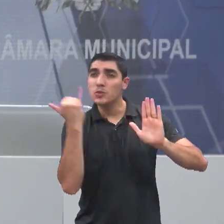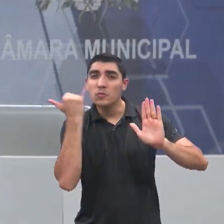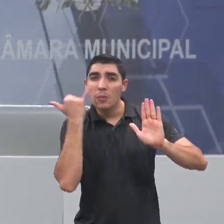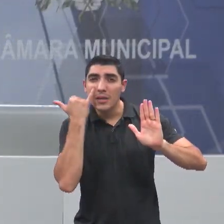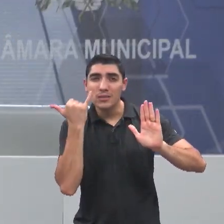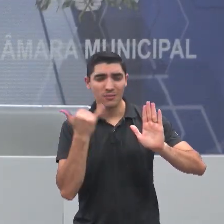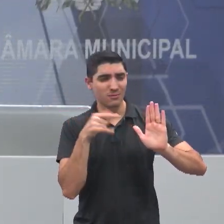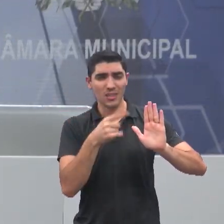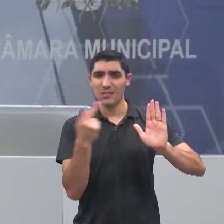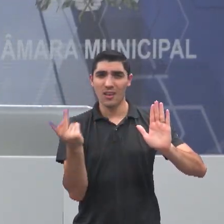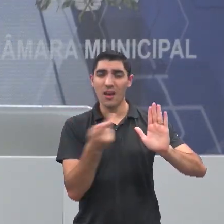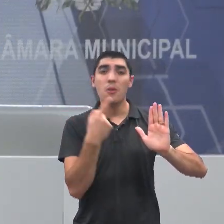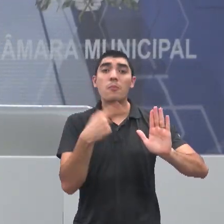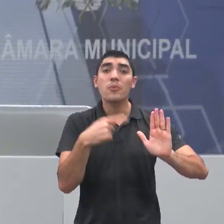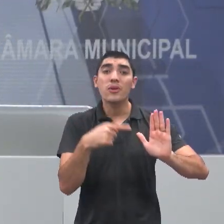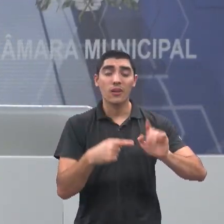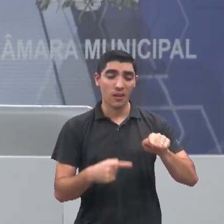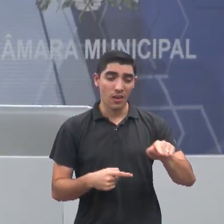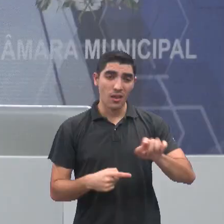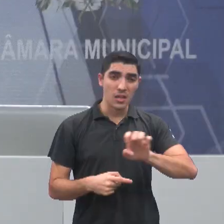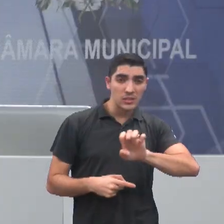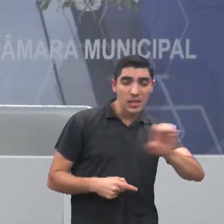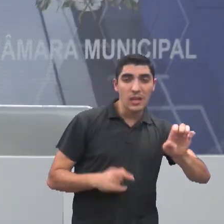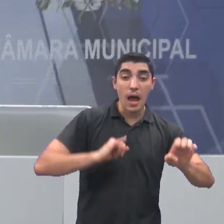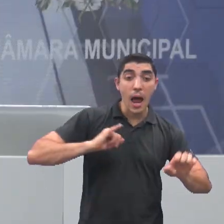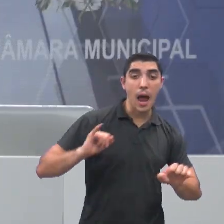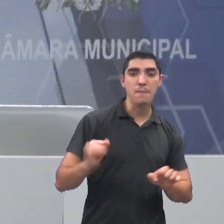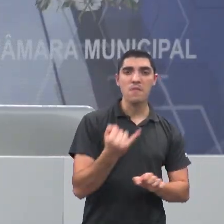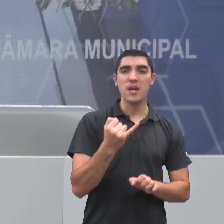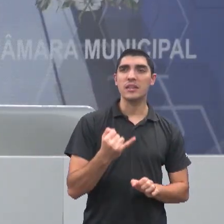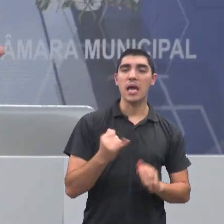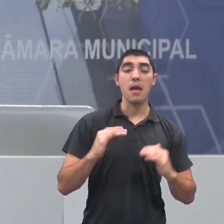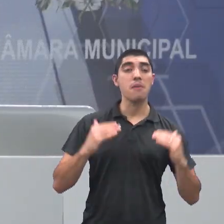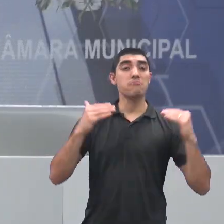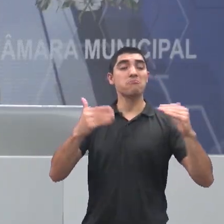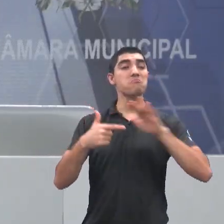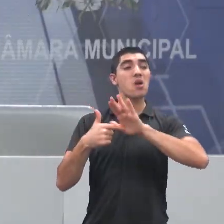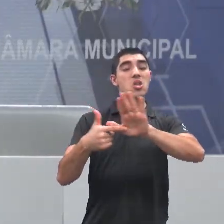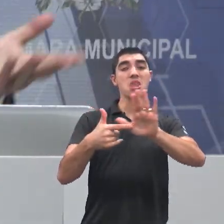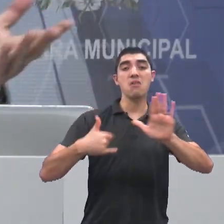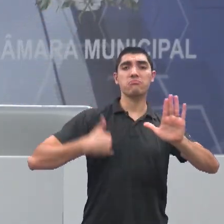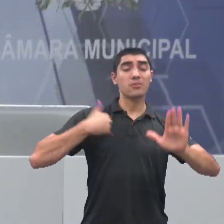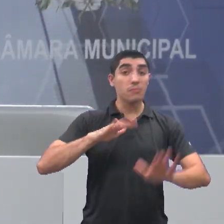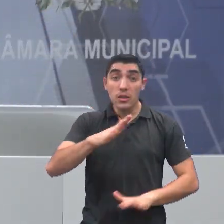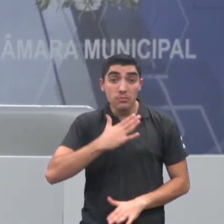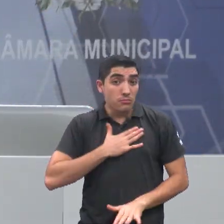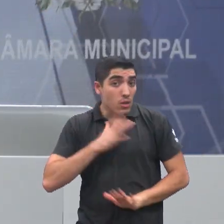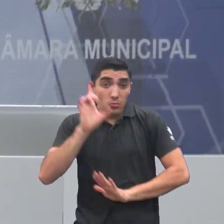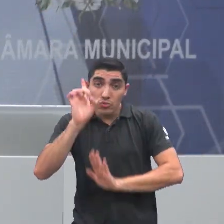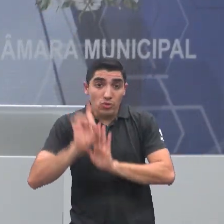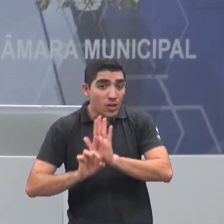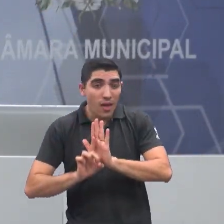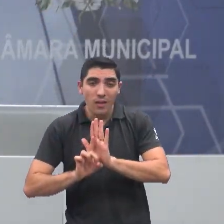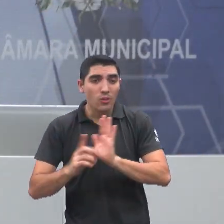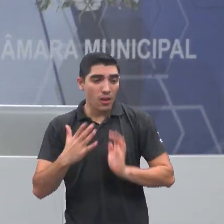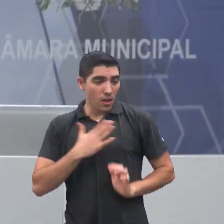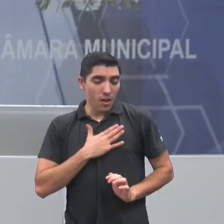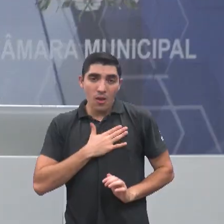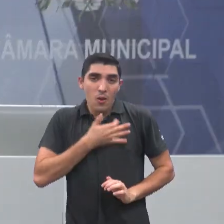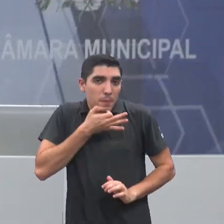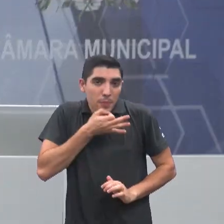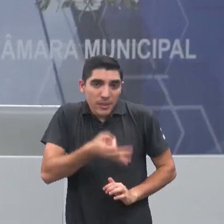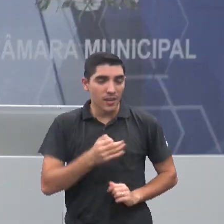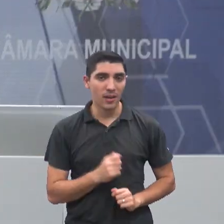que a oposição está usando para palanque. Ah, não é para palanque, tá bom, mas é o meu entendimento, eu não tenho direito de votar. Mas o que vossas